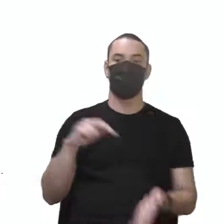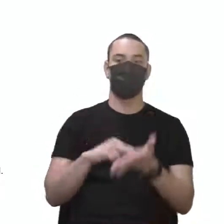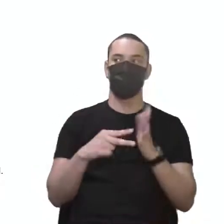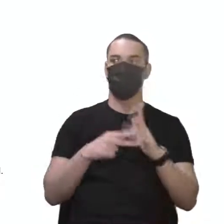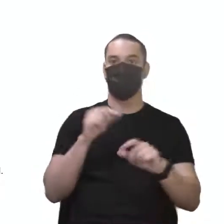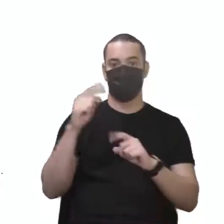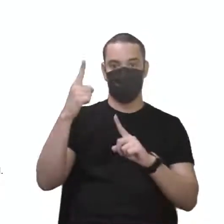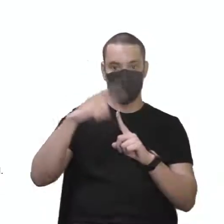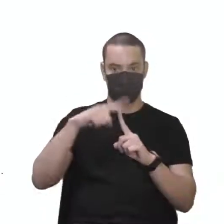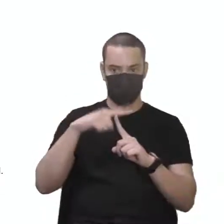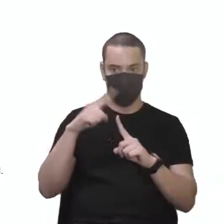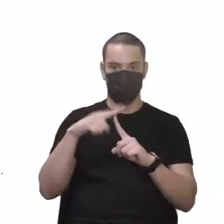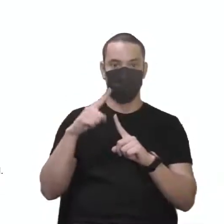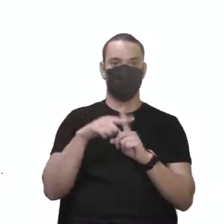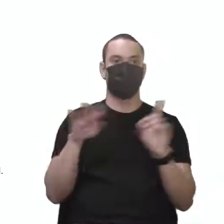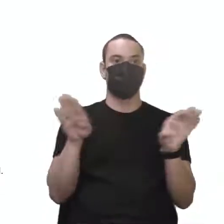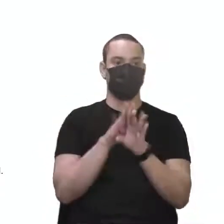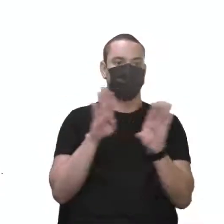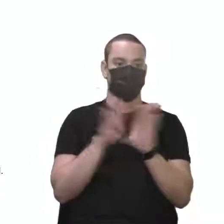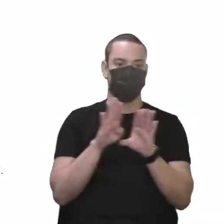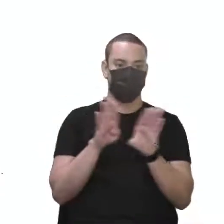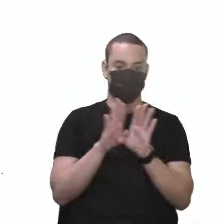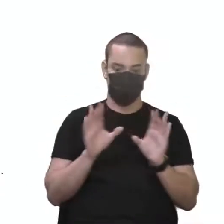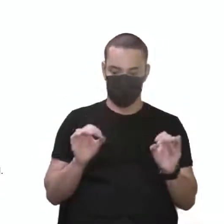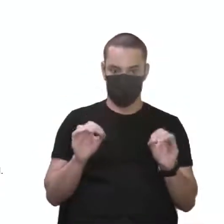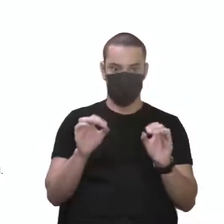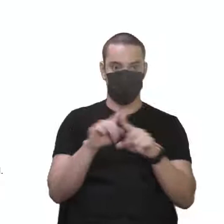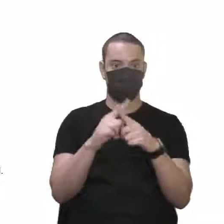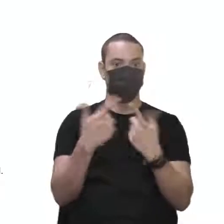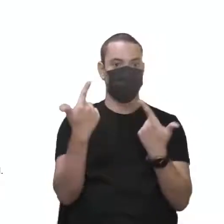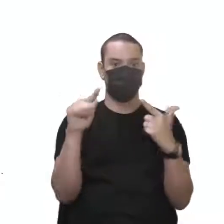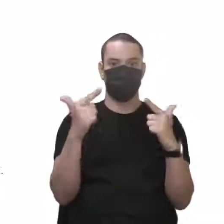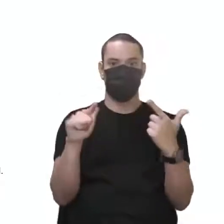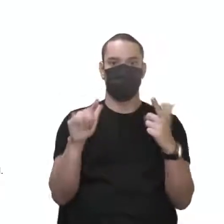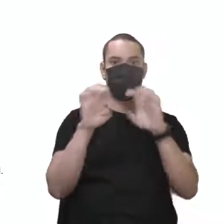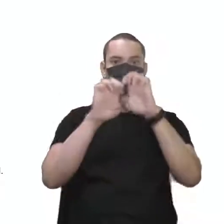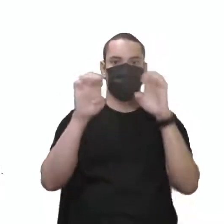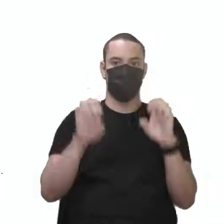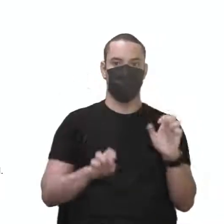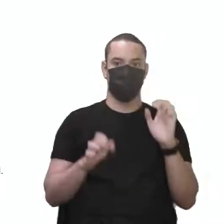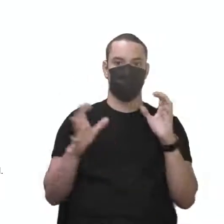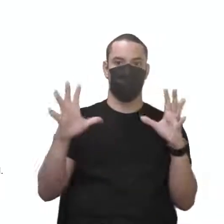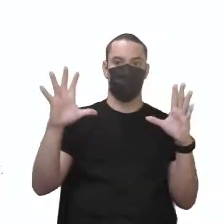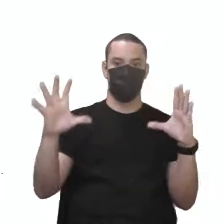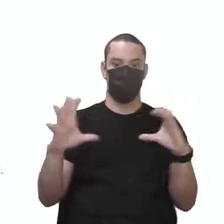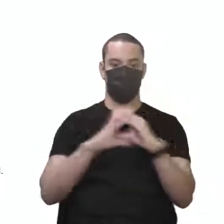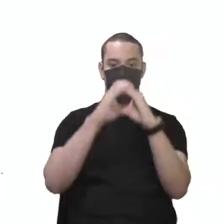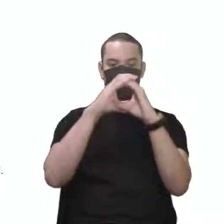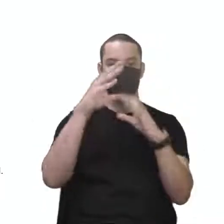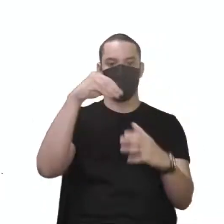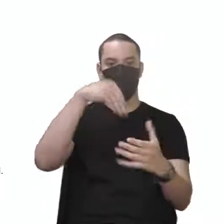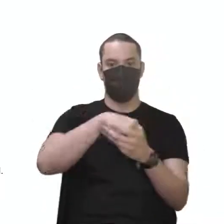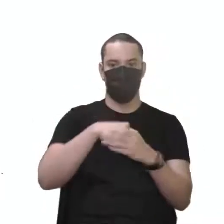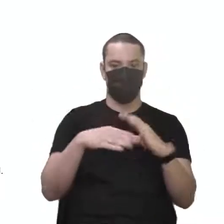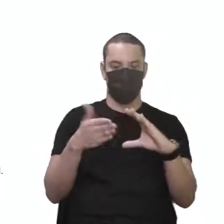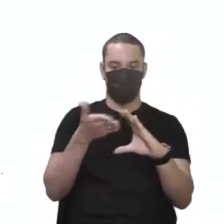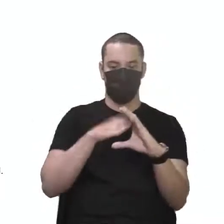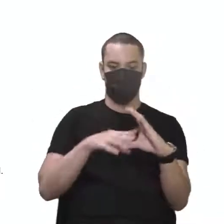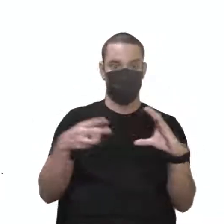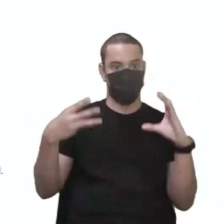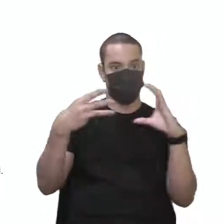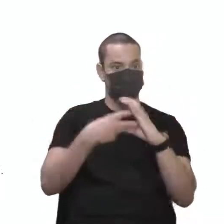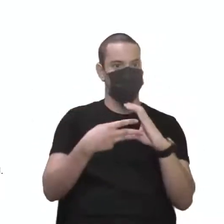um tipo de bacteriófago sem aquelas estruturas, né, que vão se acoplar ali na membrana plasmática da célula que ele